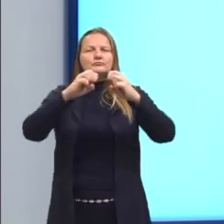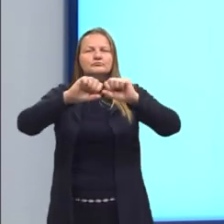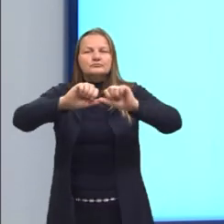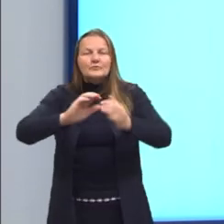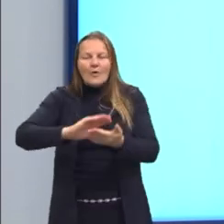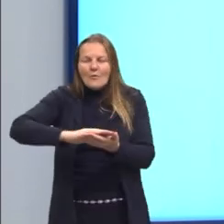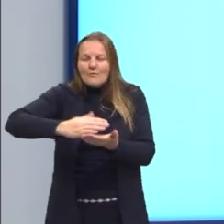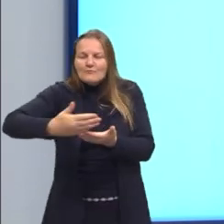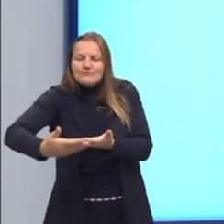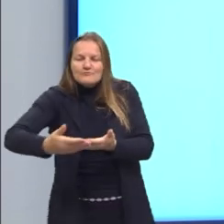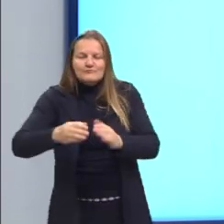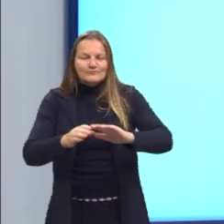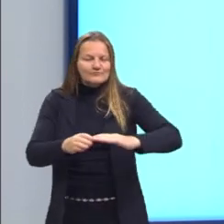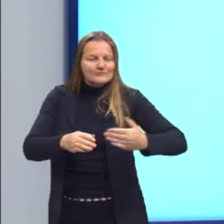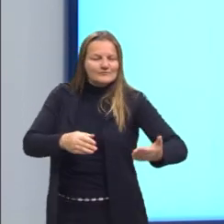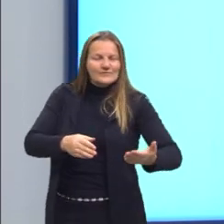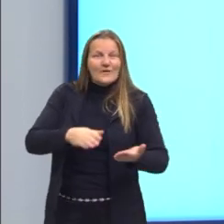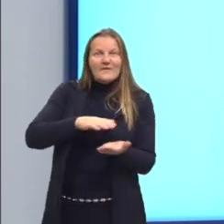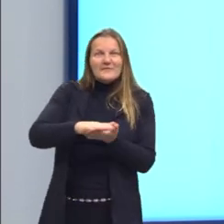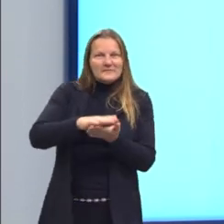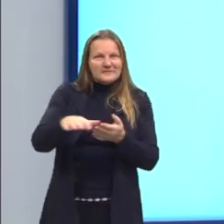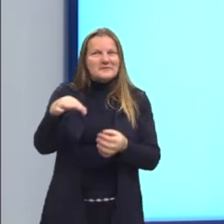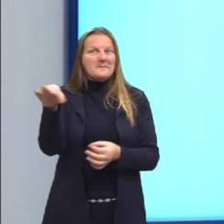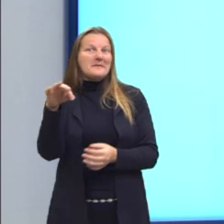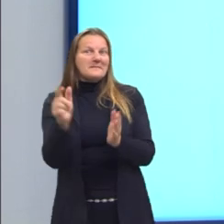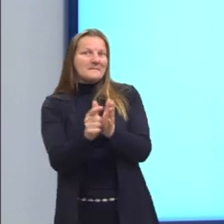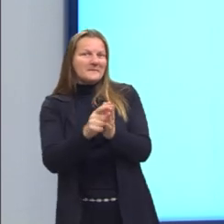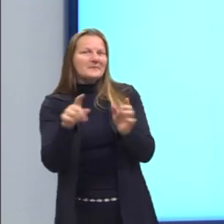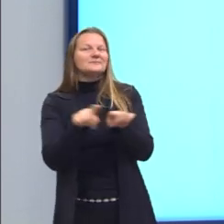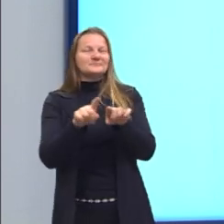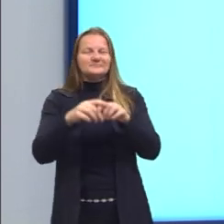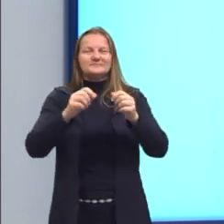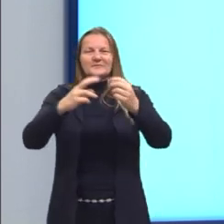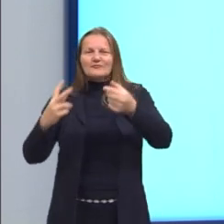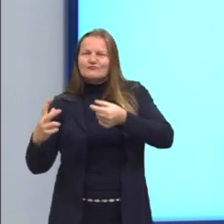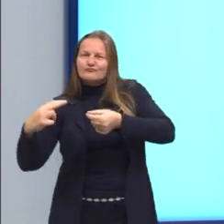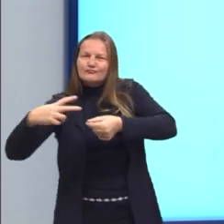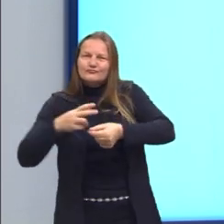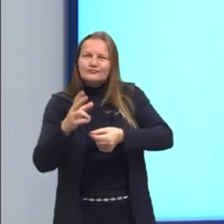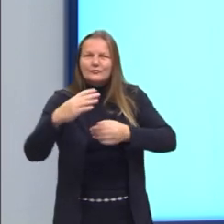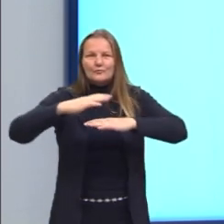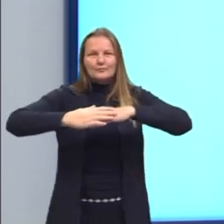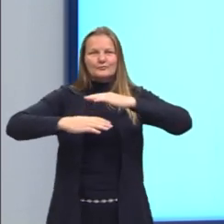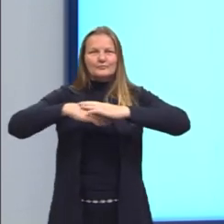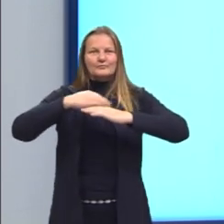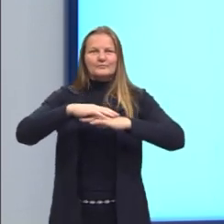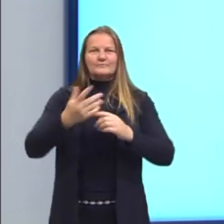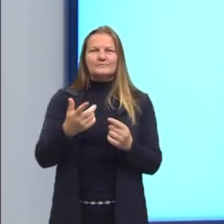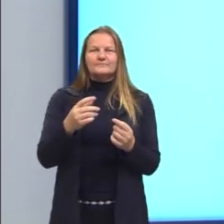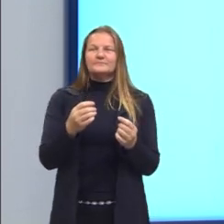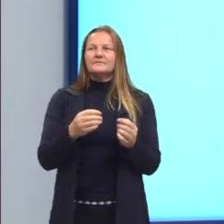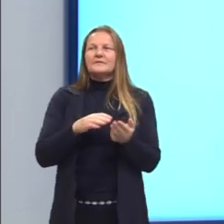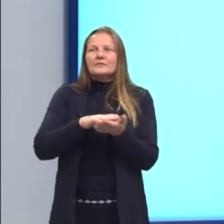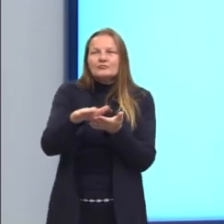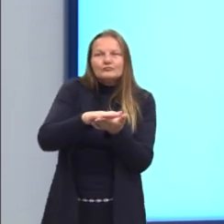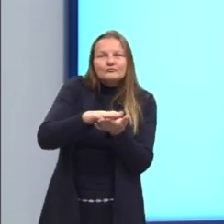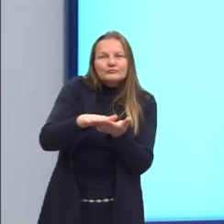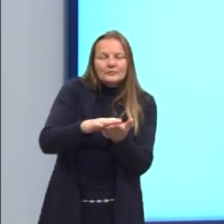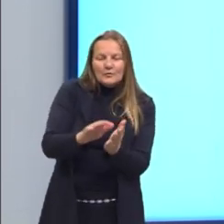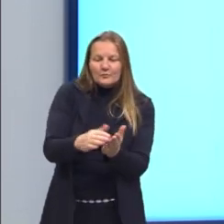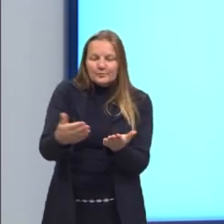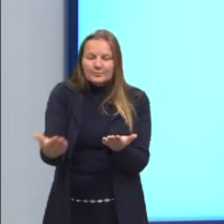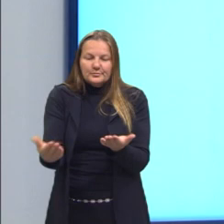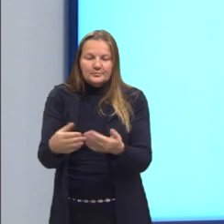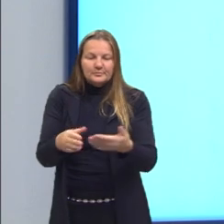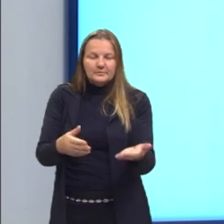desmontada né quando a gente imprimir ele ia figura da pirâmide para depois recortar e montar aquela impressão num